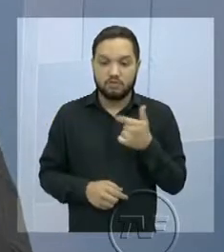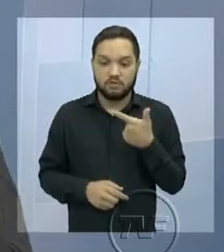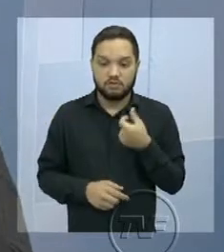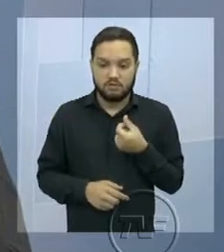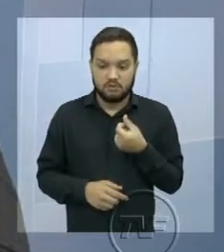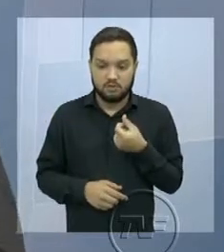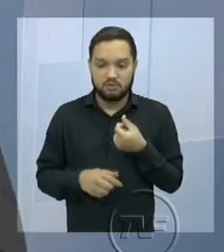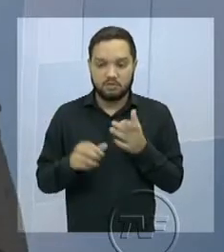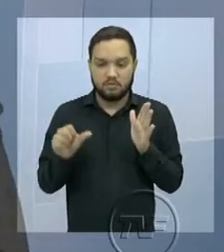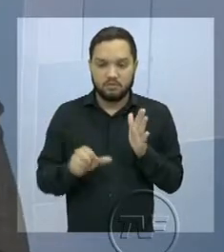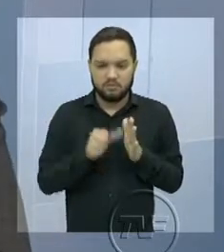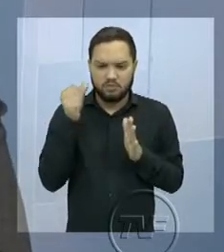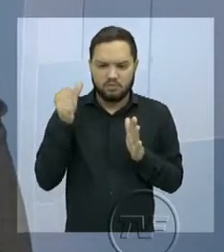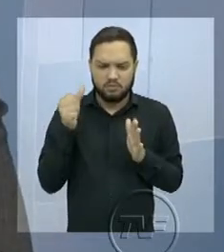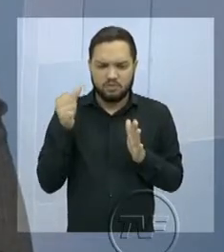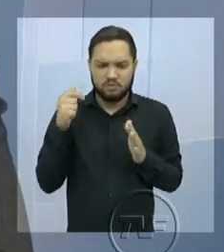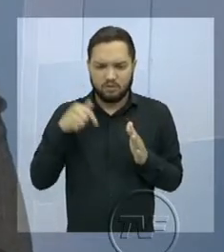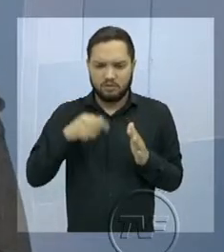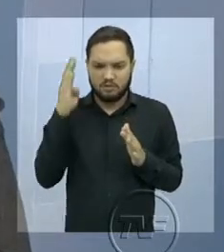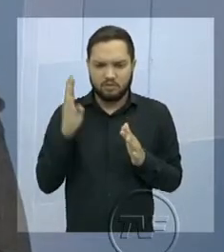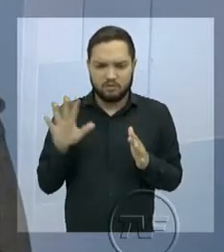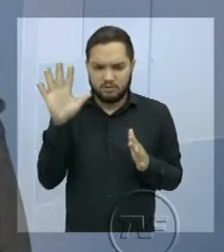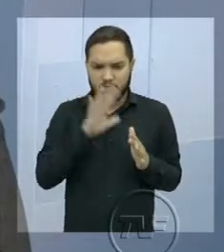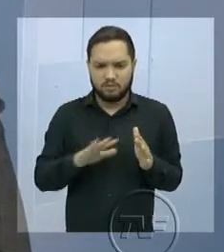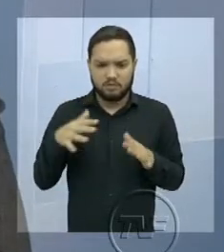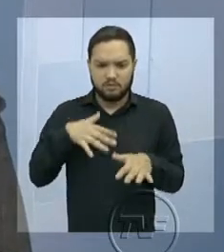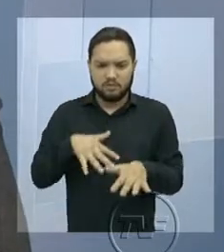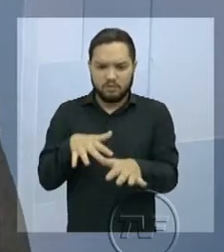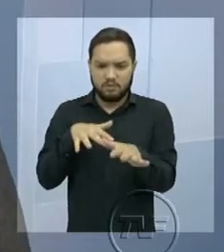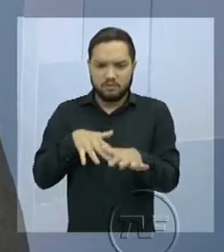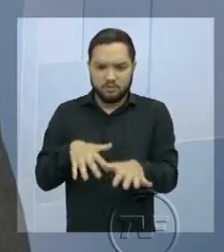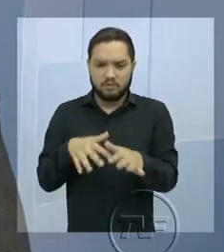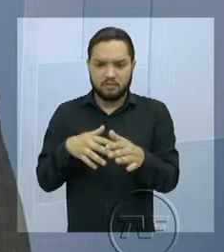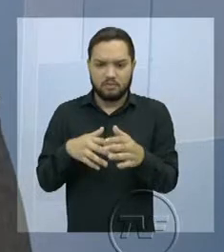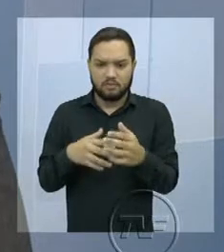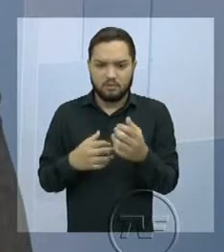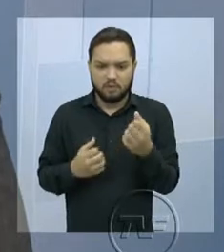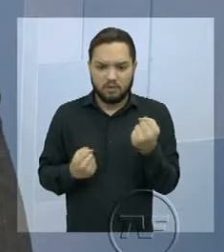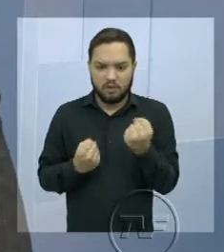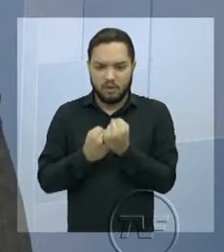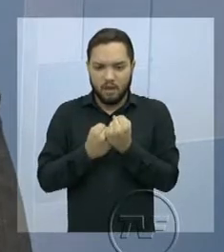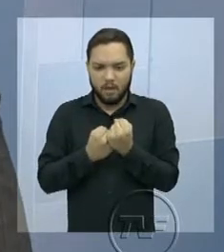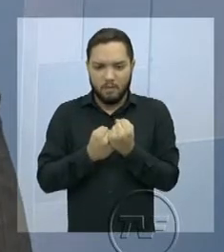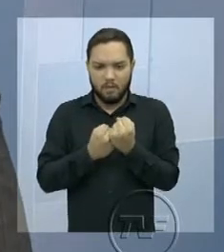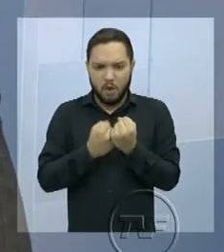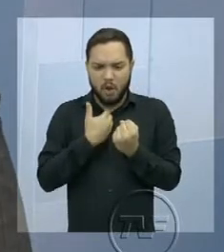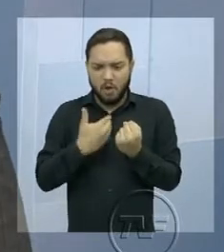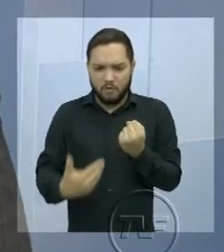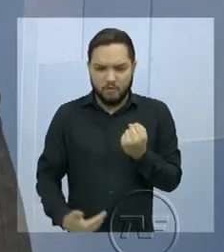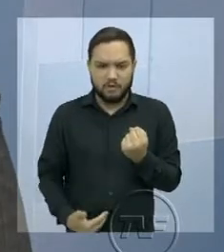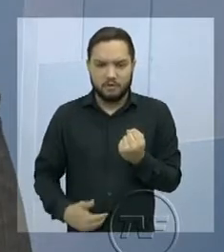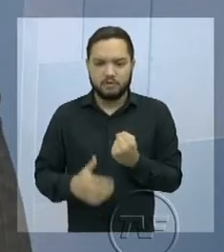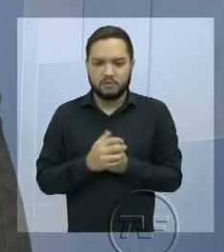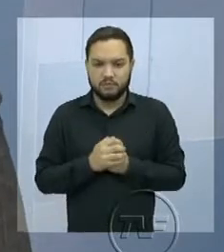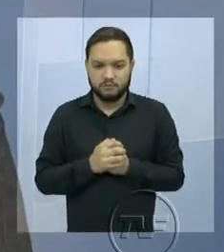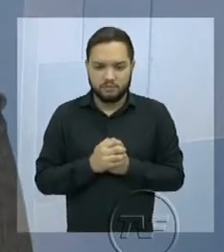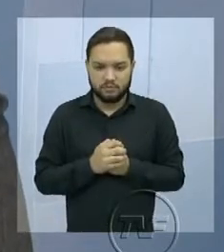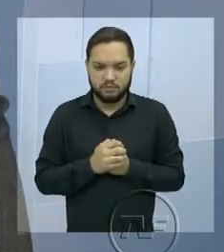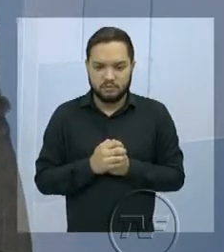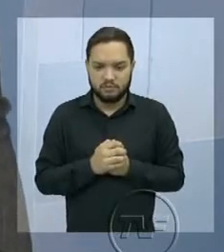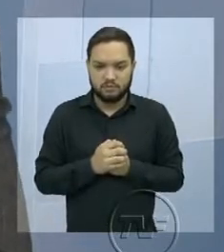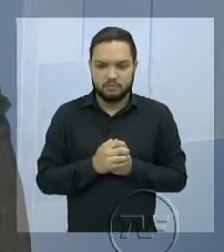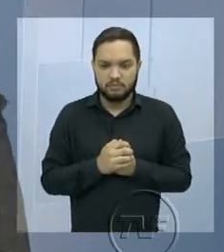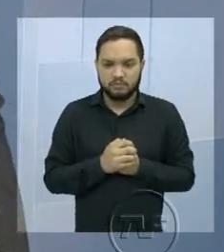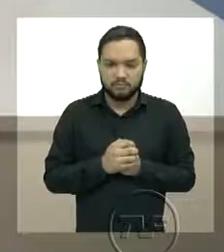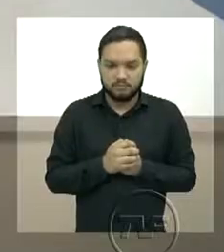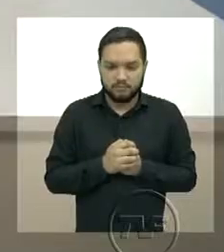é a primeira vez que a gente assiste no Brasil uma manifestação governista. com algumas manifestações